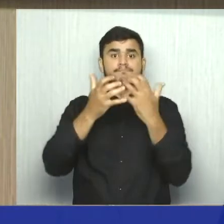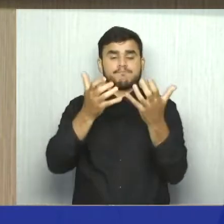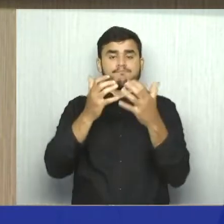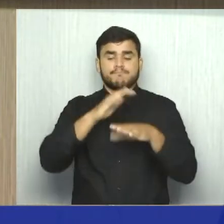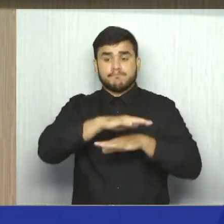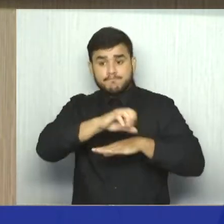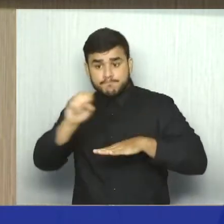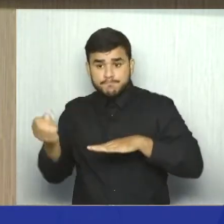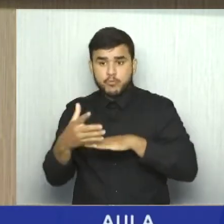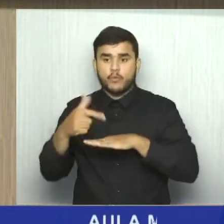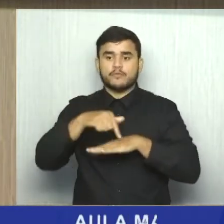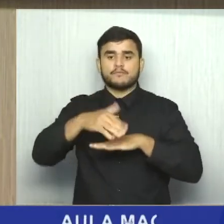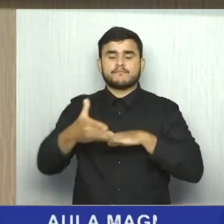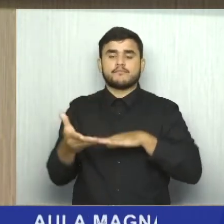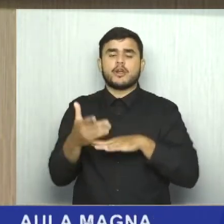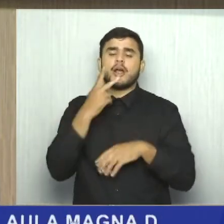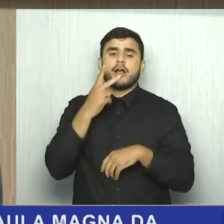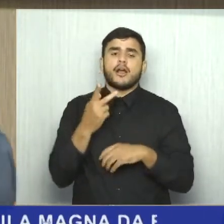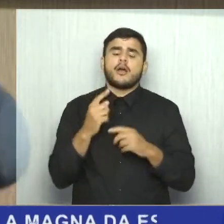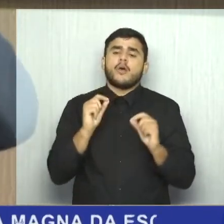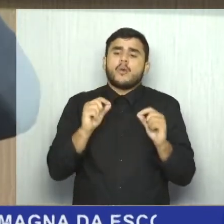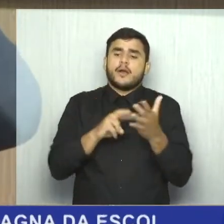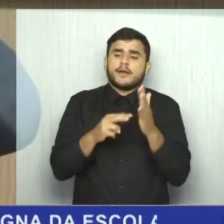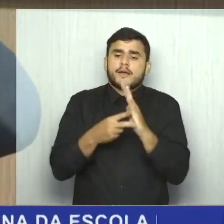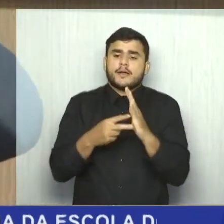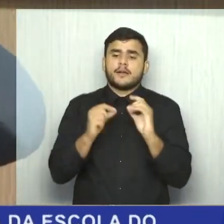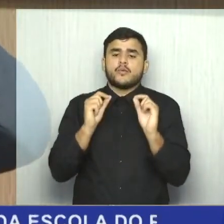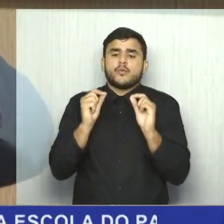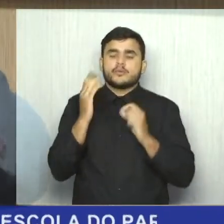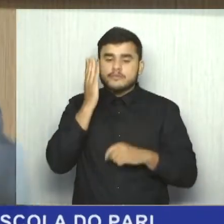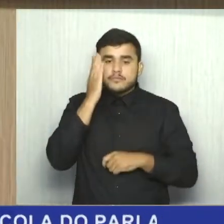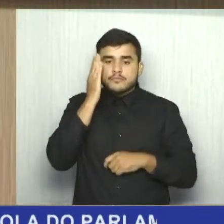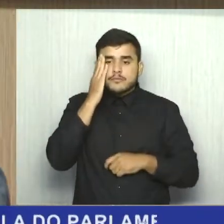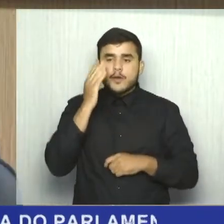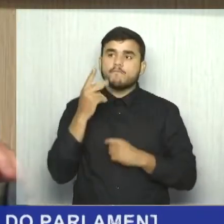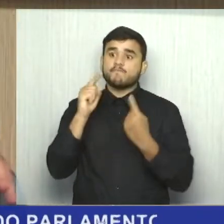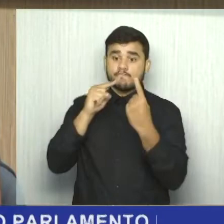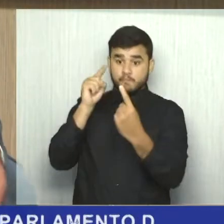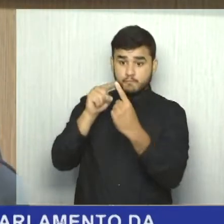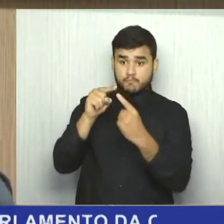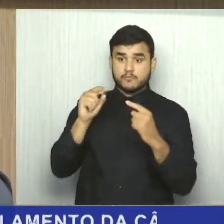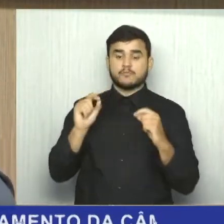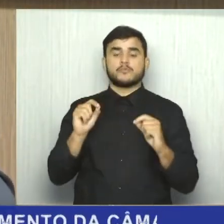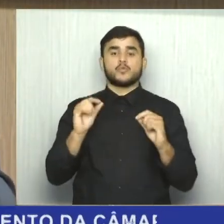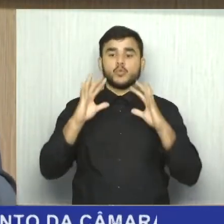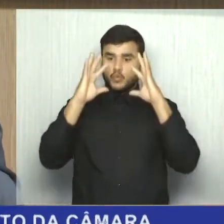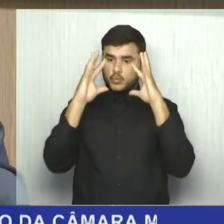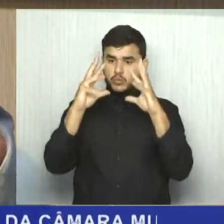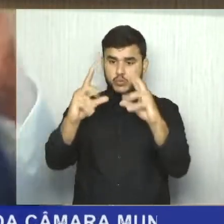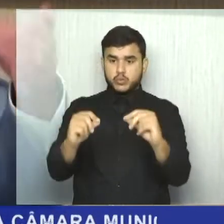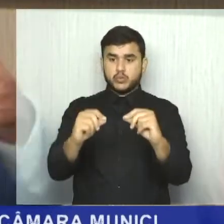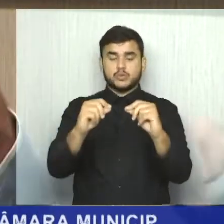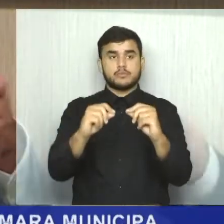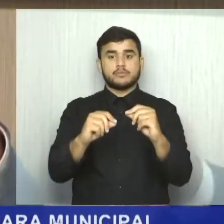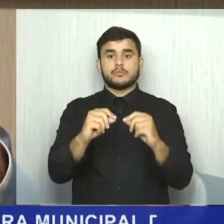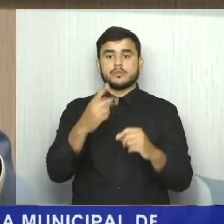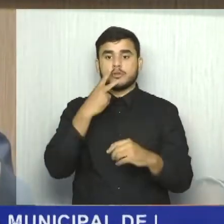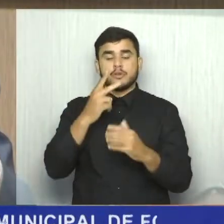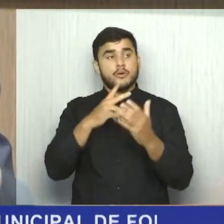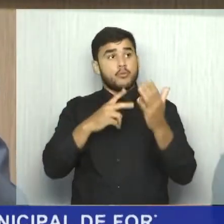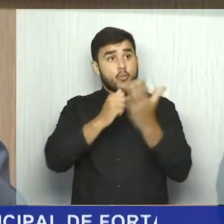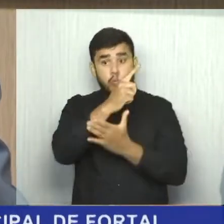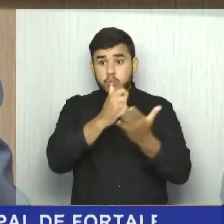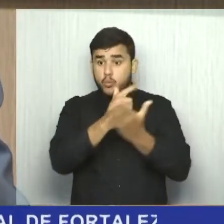E o sinônimo de modernidade na data era a indústria. Então, o Brasil fez um mapa de tudo que a gente comprava do estrangeiro com grande